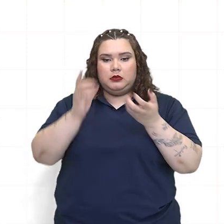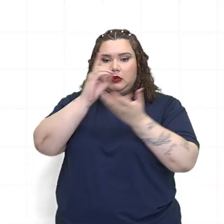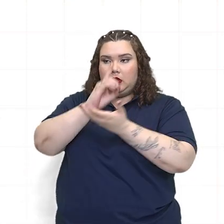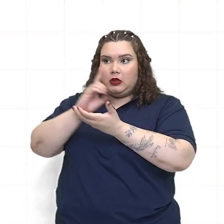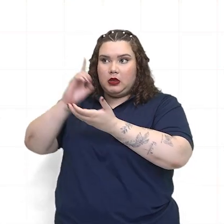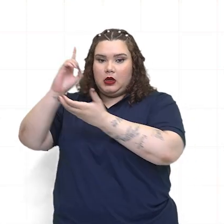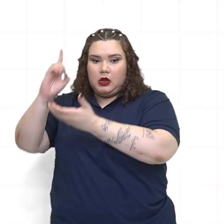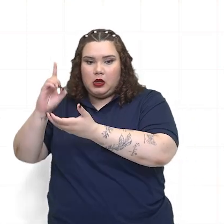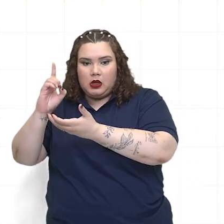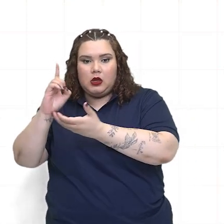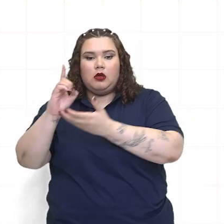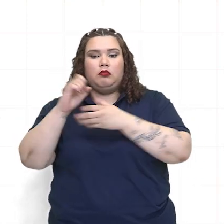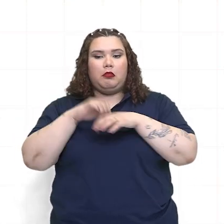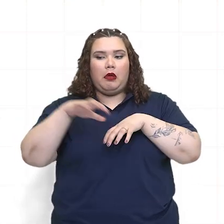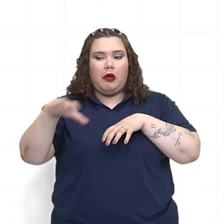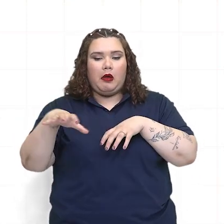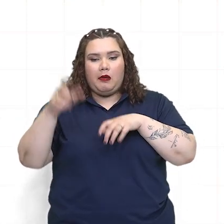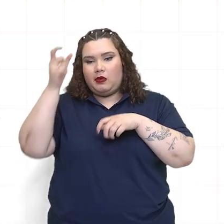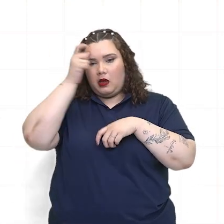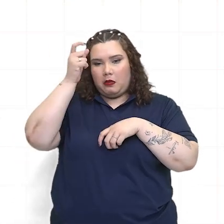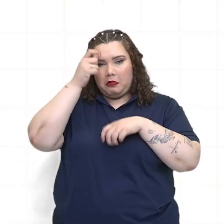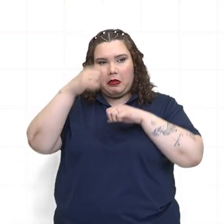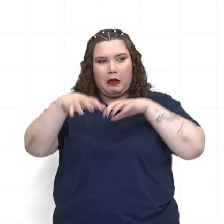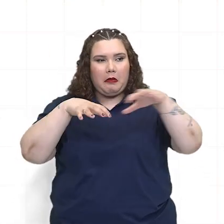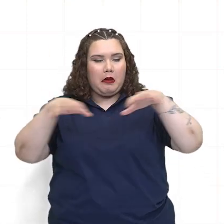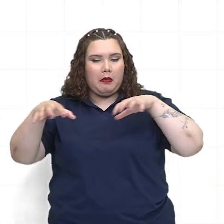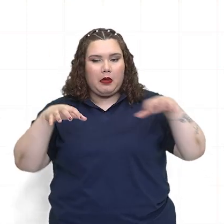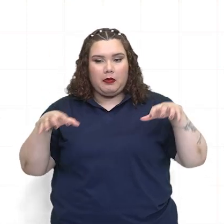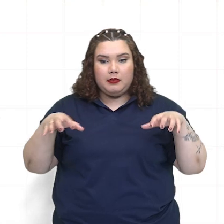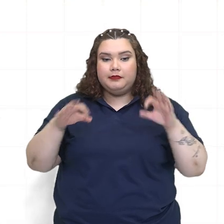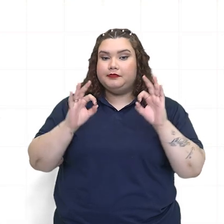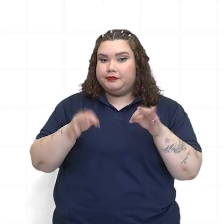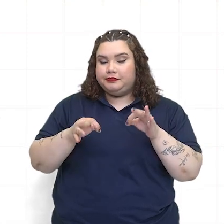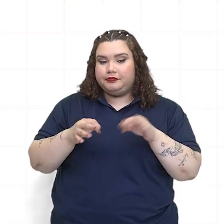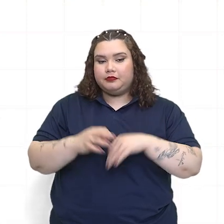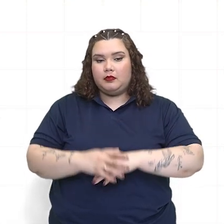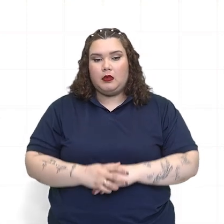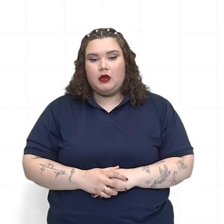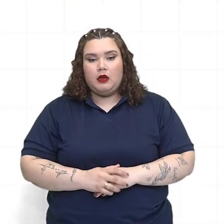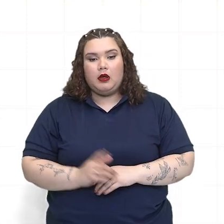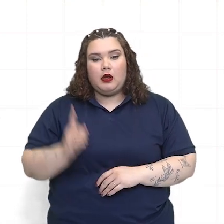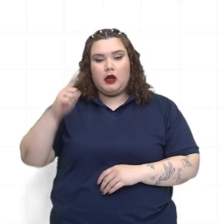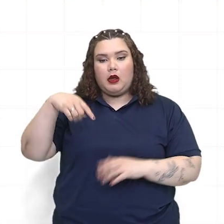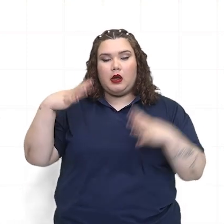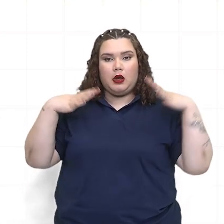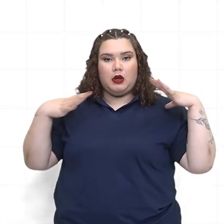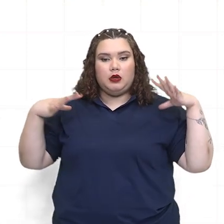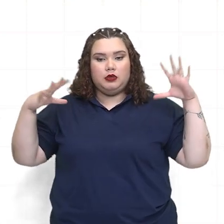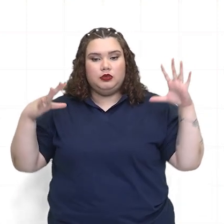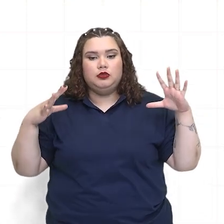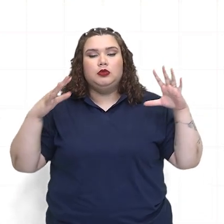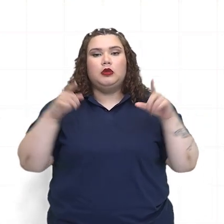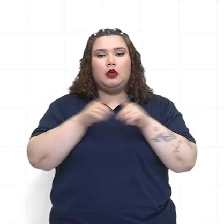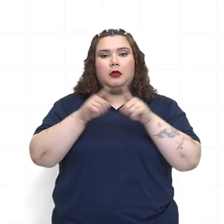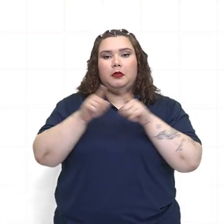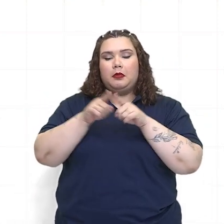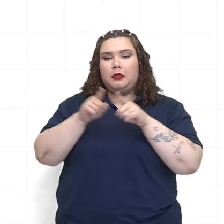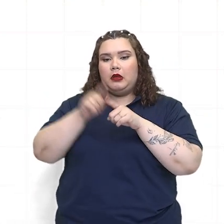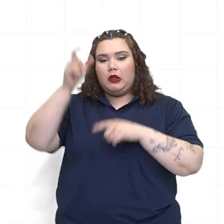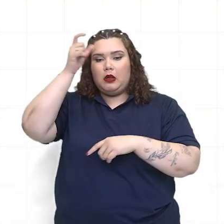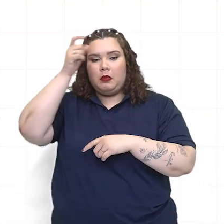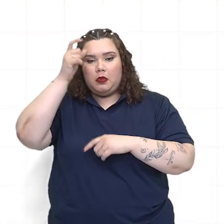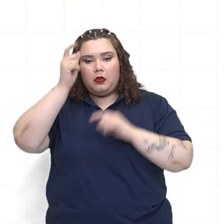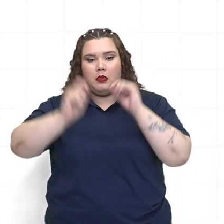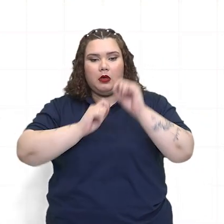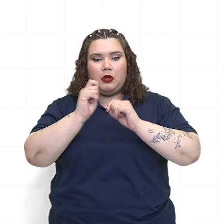o sagrado, divino ou demoníaco por toda parte. Eram onipresentes anjos e demônios a